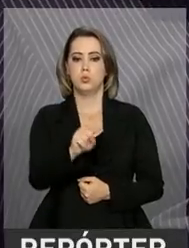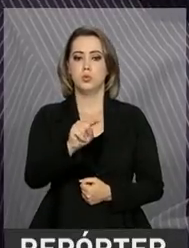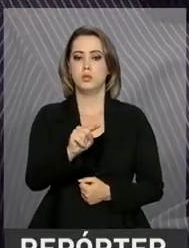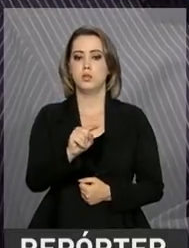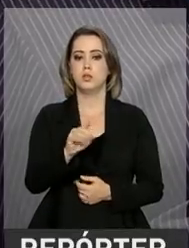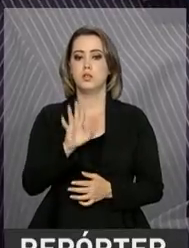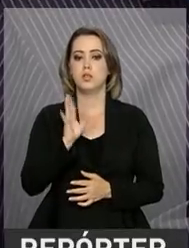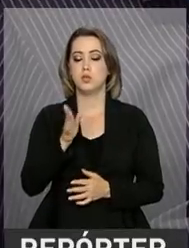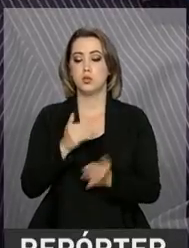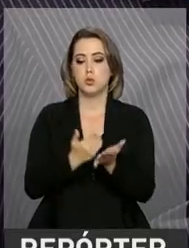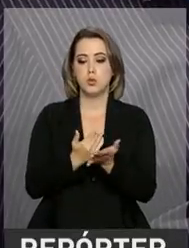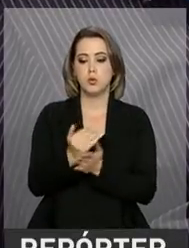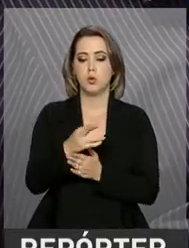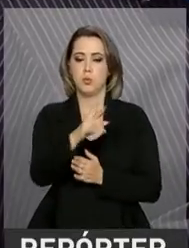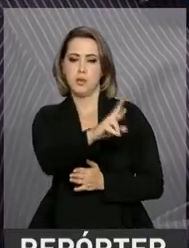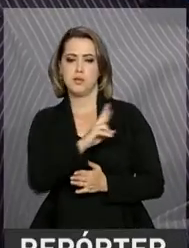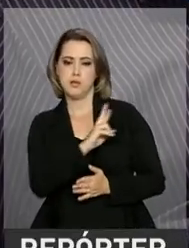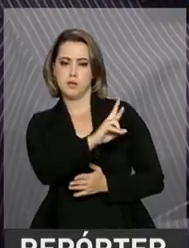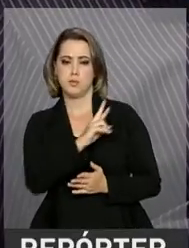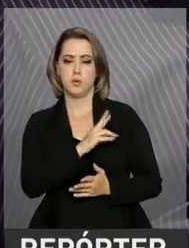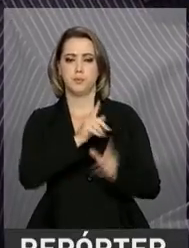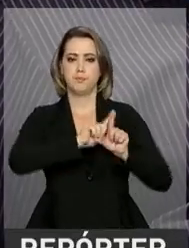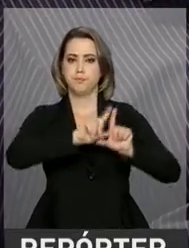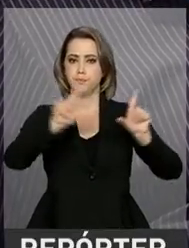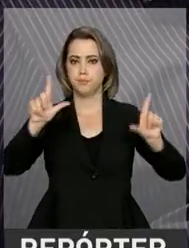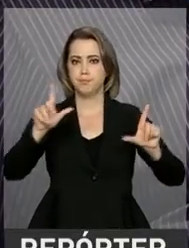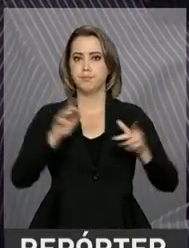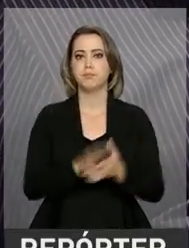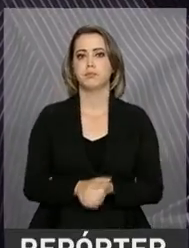começa a ter os resultados na tela.